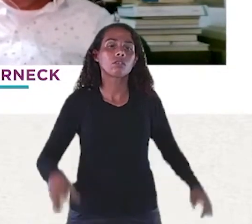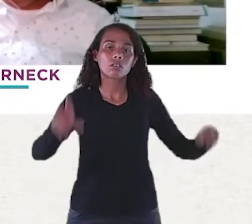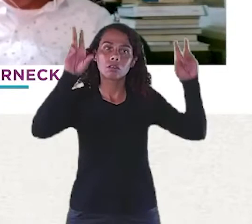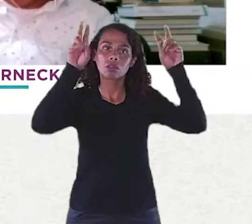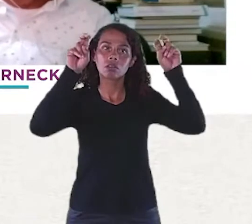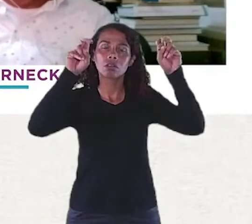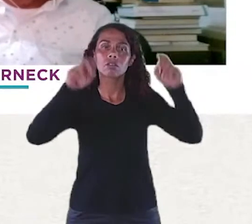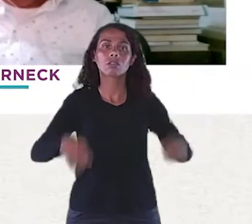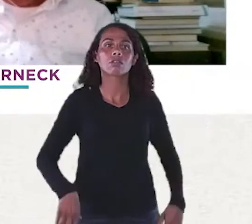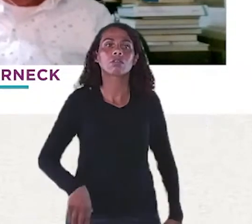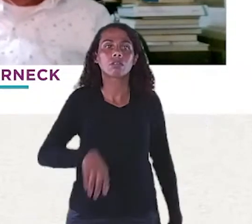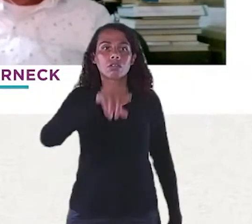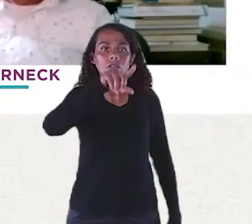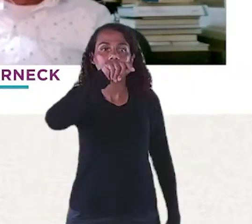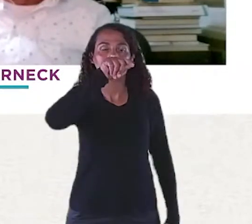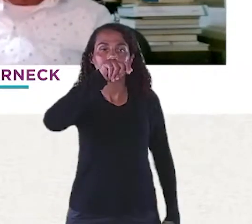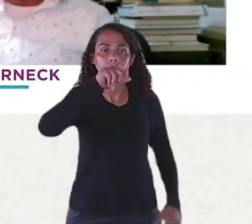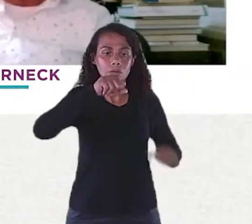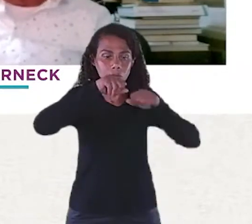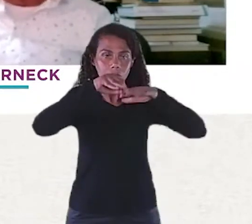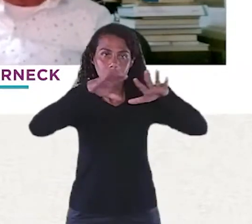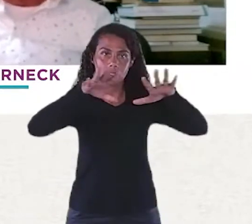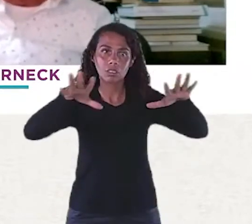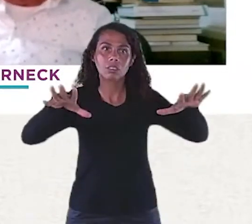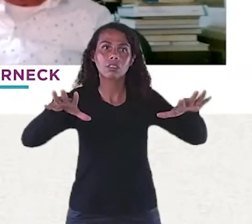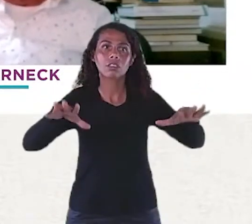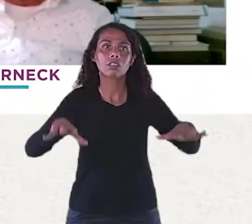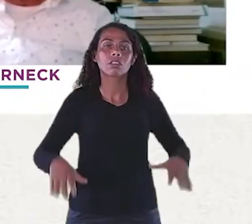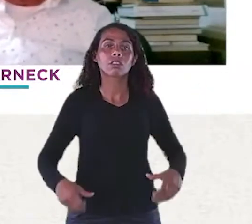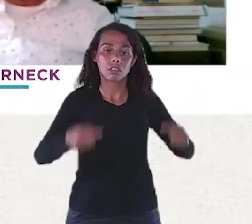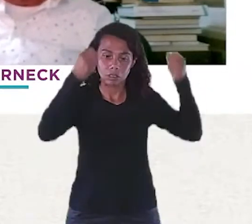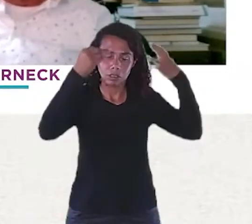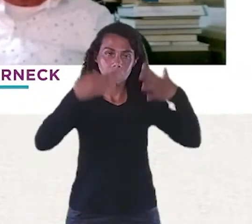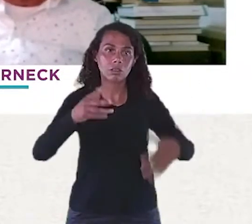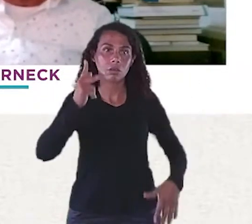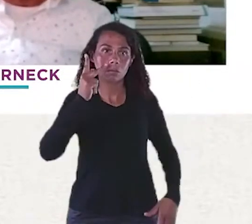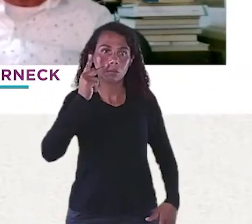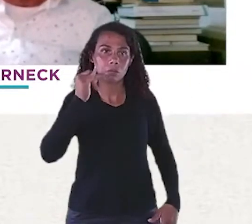de borboletas. Papai, no final da vida,